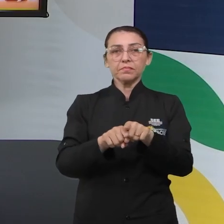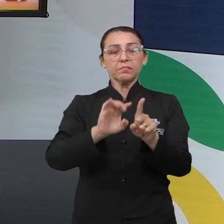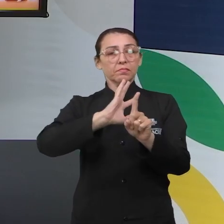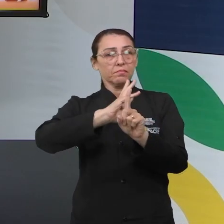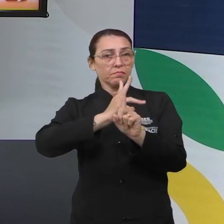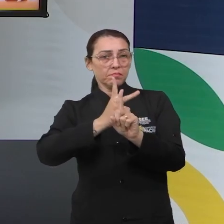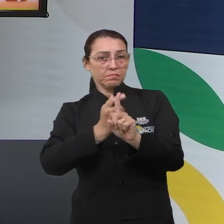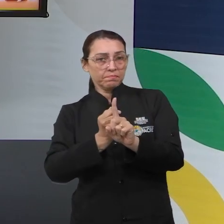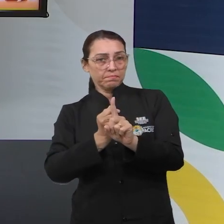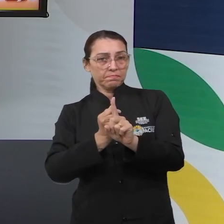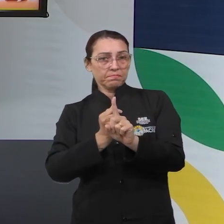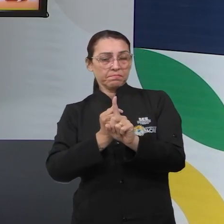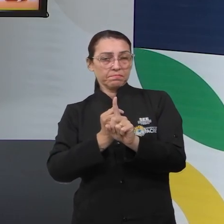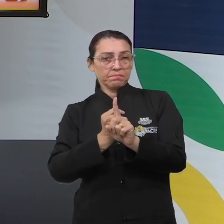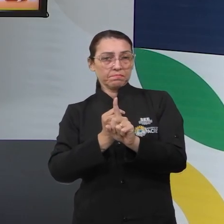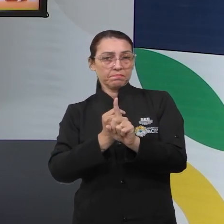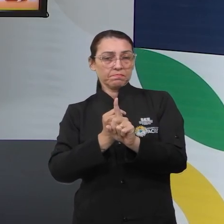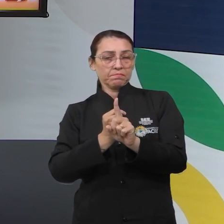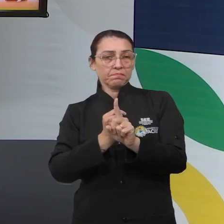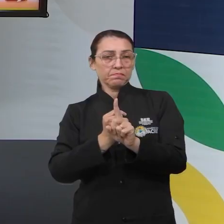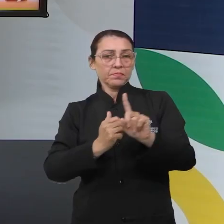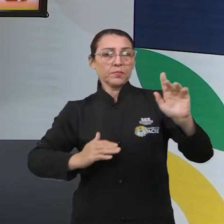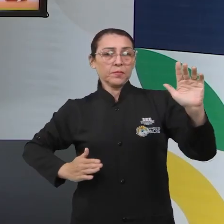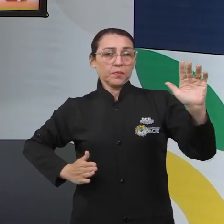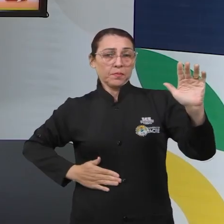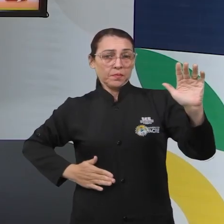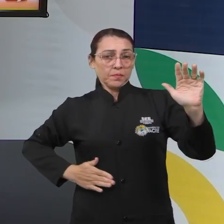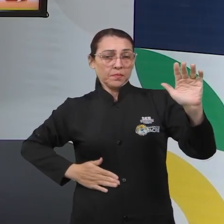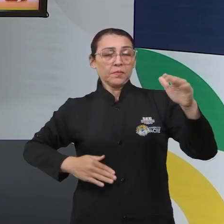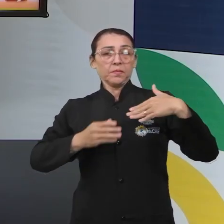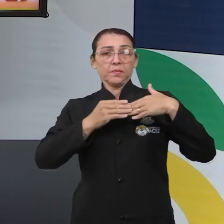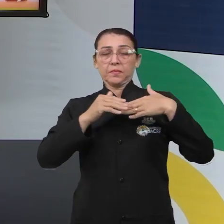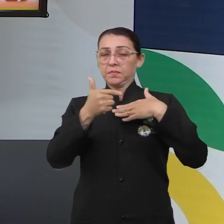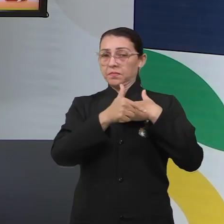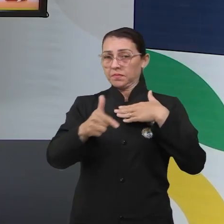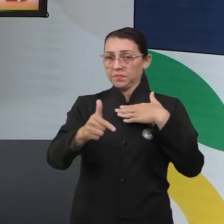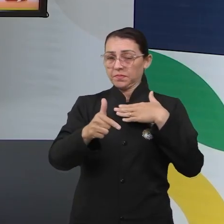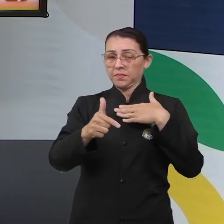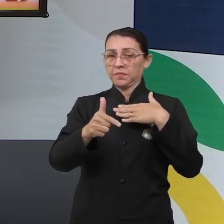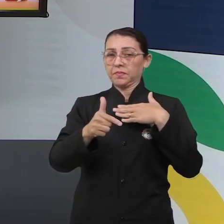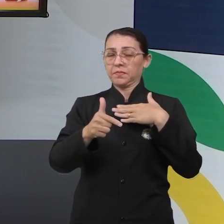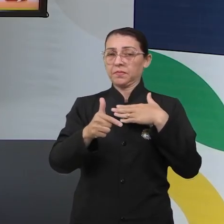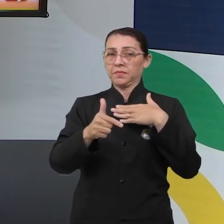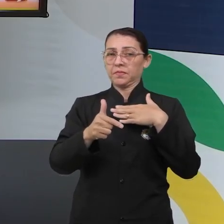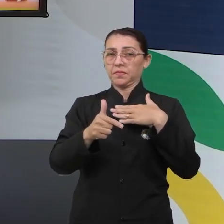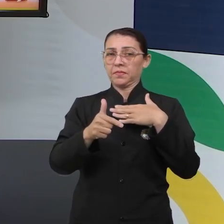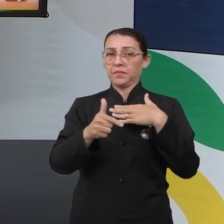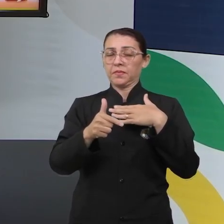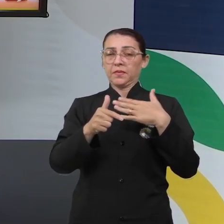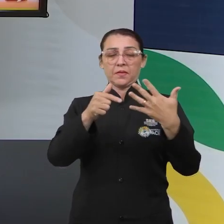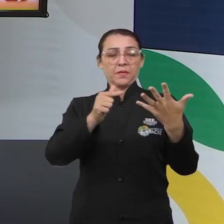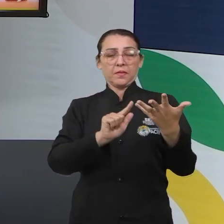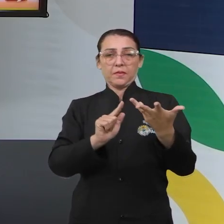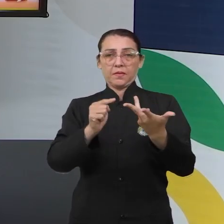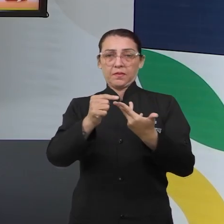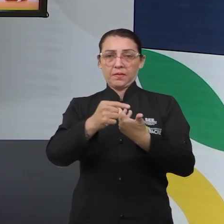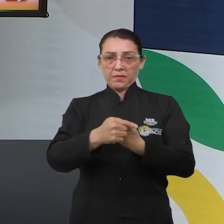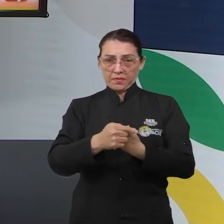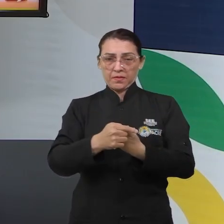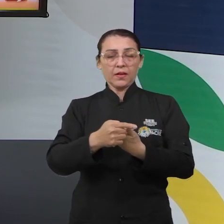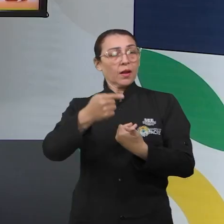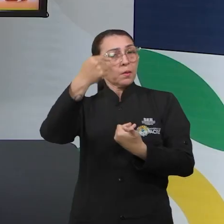arte marginalizada, né, uma arte que não tem tanto rigor, que não tem tanto critério. Isso